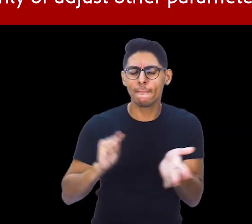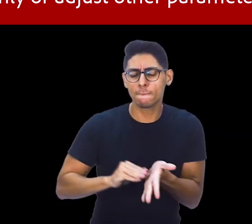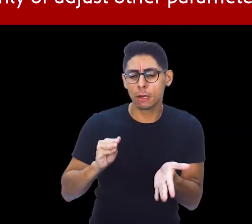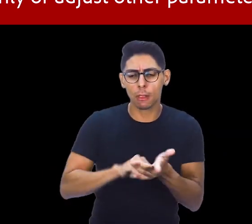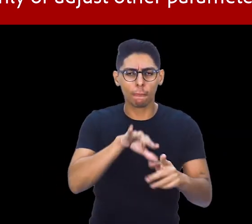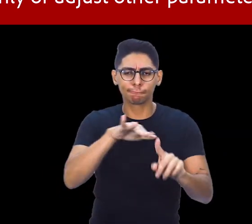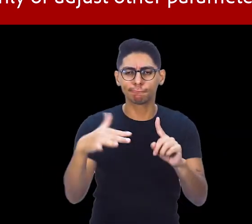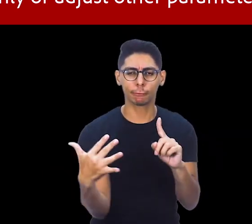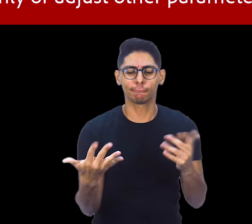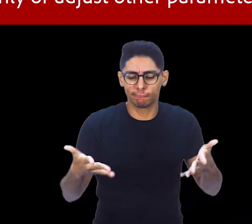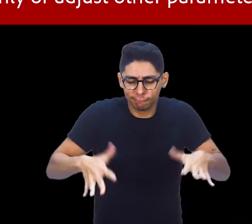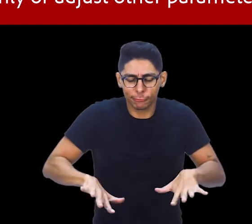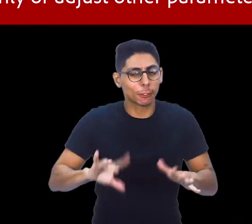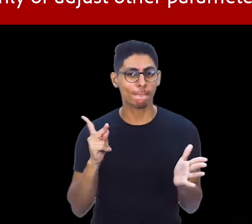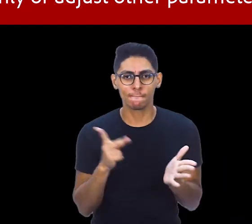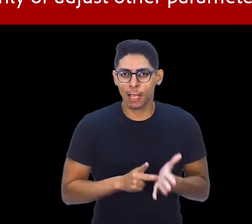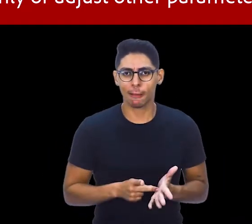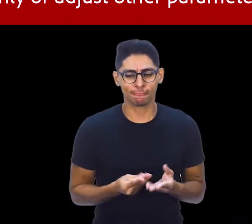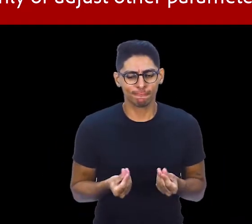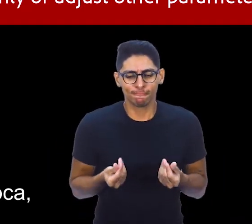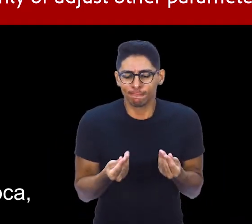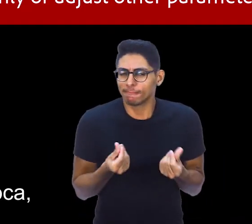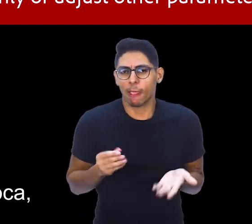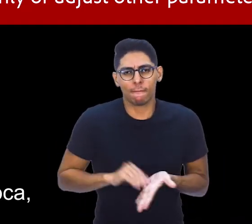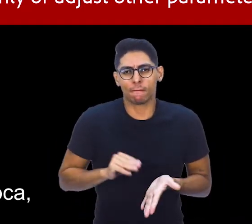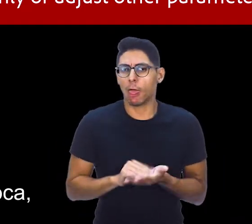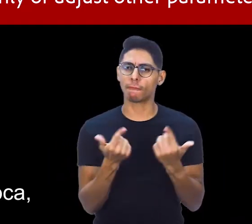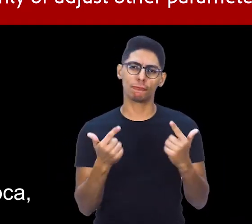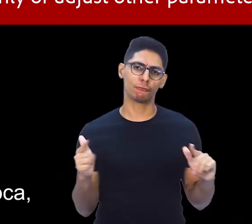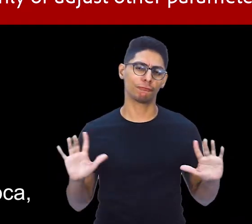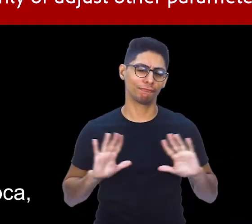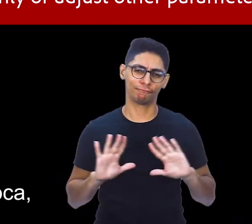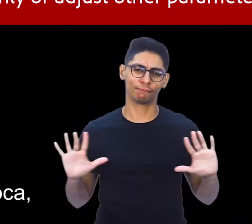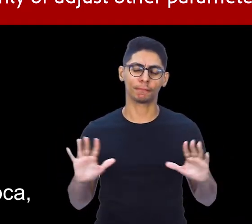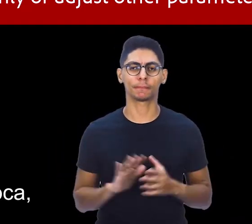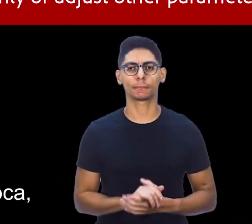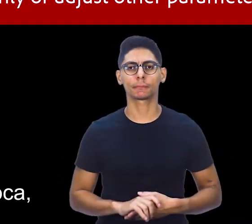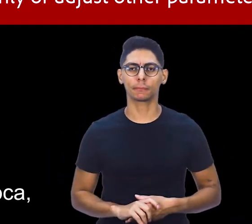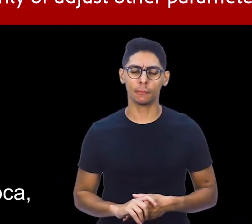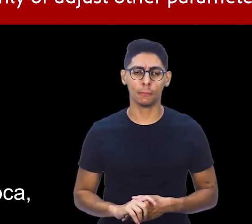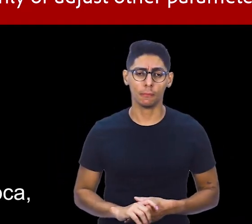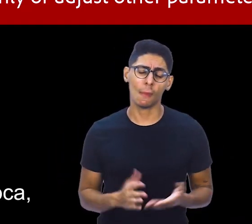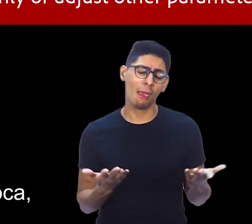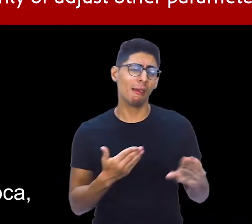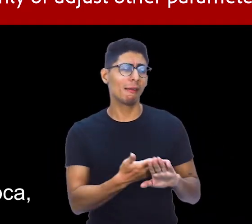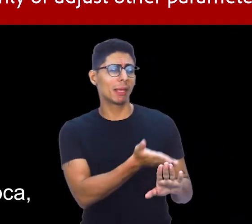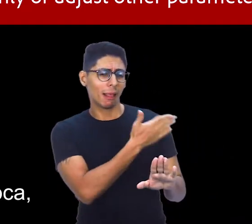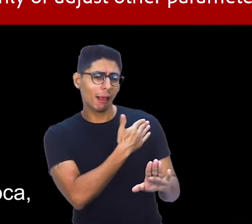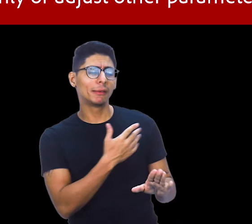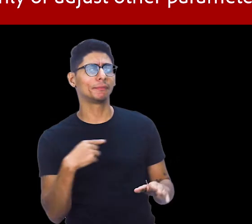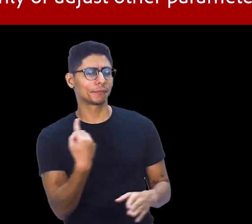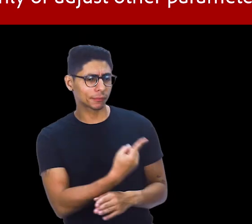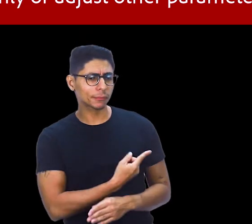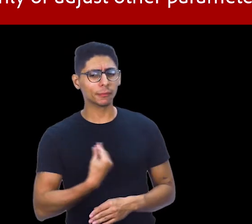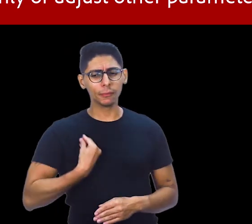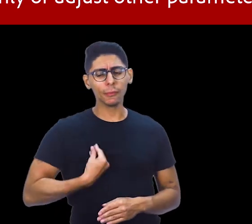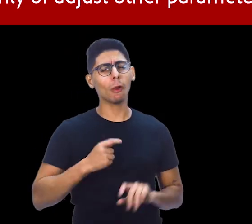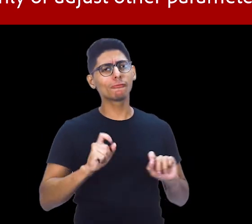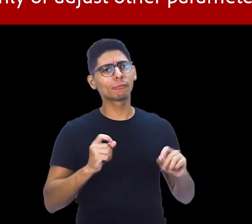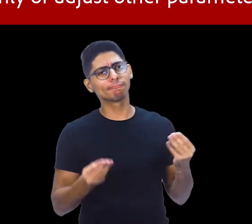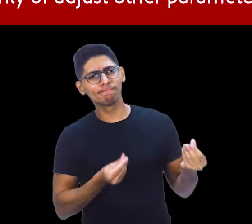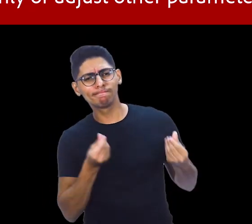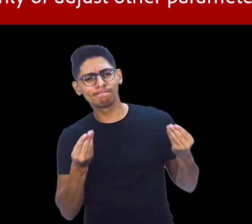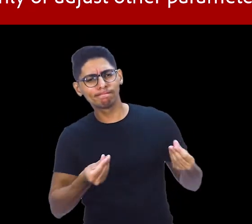perspectiva inclusiva ainda incorporada, mas sabe? nós estávamos, Cláudia, nessa época, o